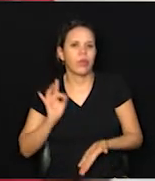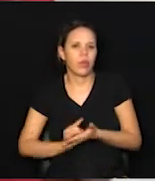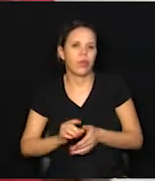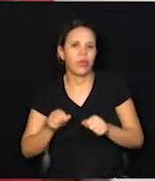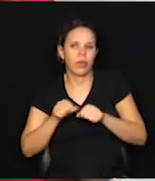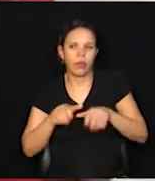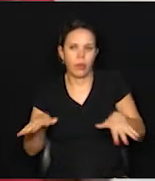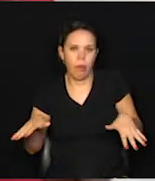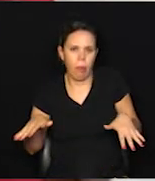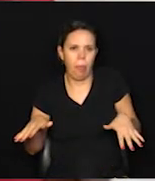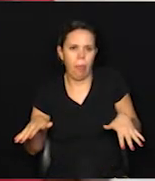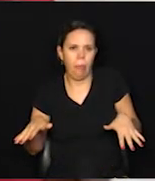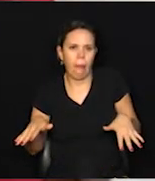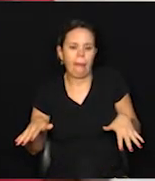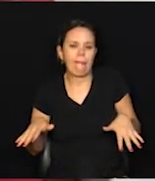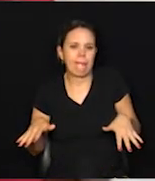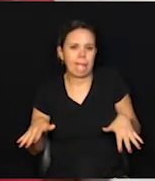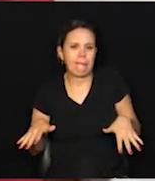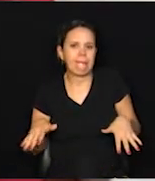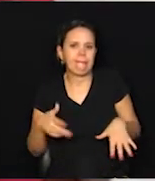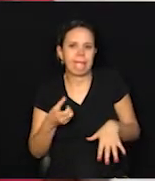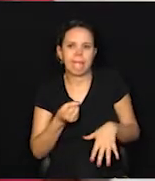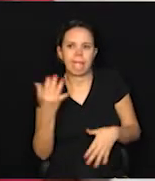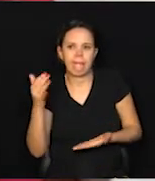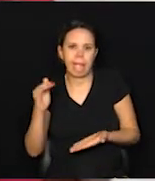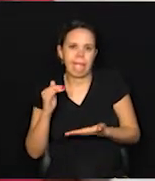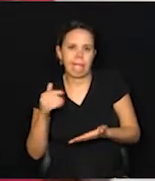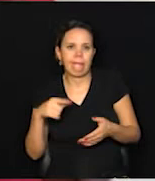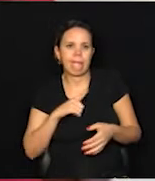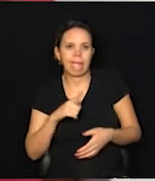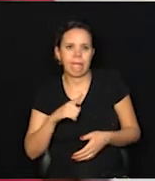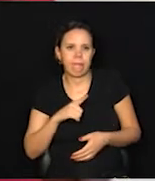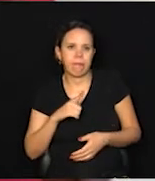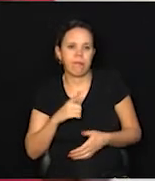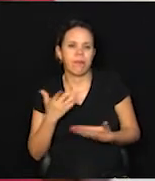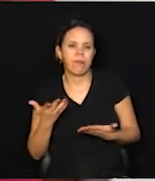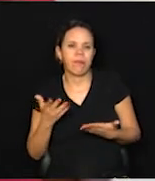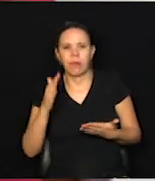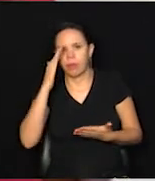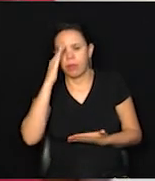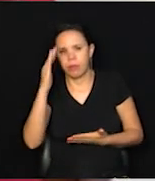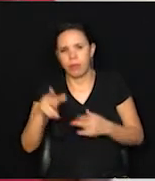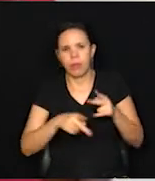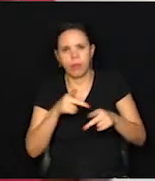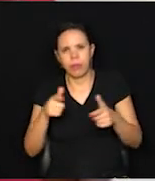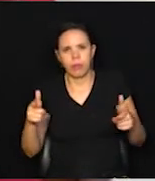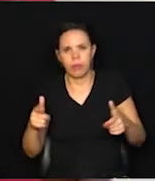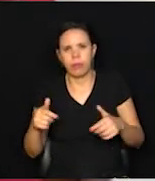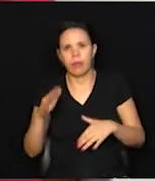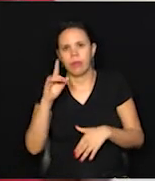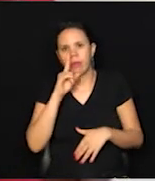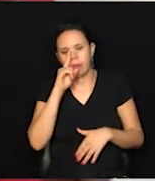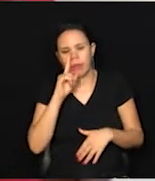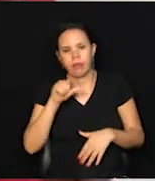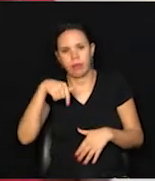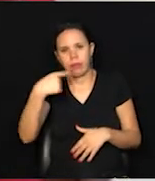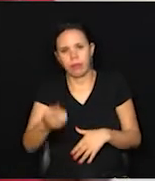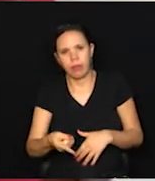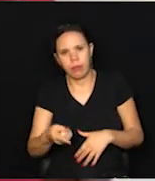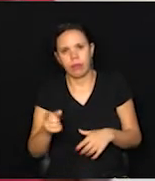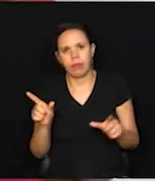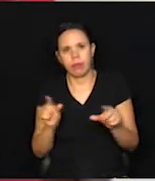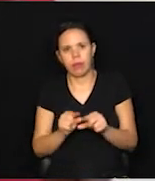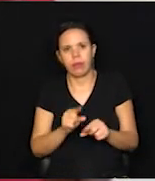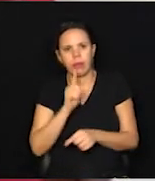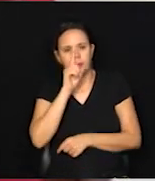distribuição paupérrima das doses, mas é o que a gente tem. Então, você tem que ir priorizando populações de maior risco para depois ir para as menores